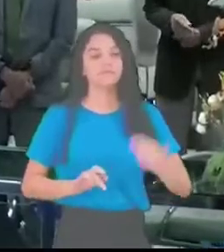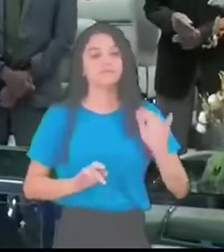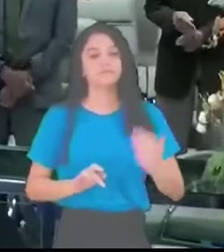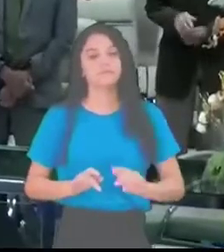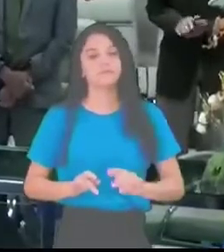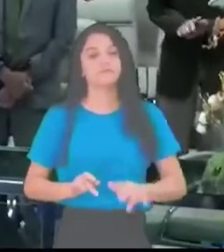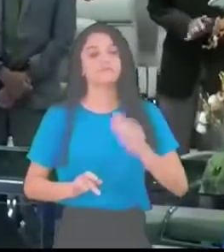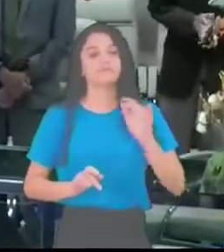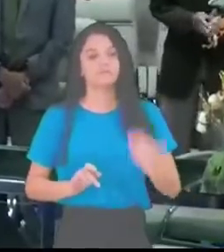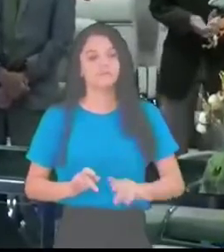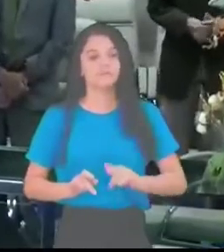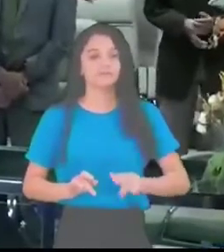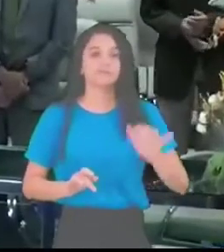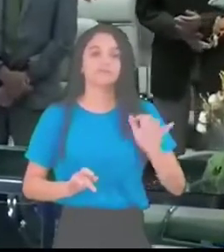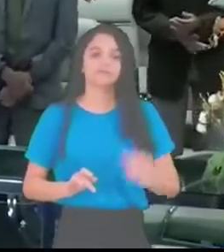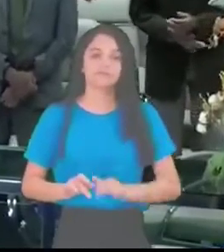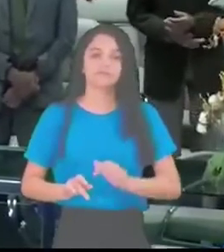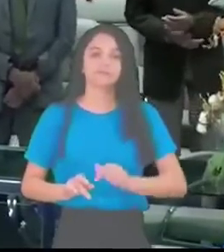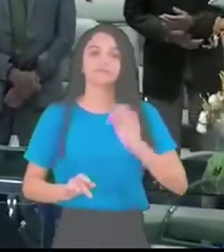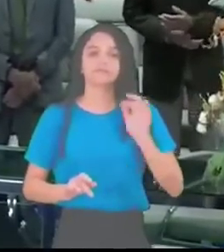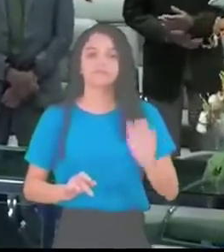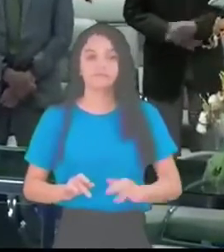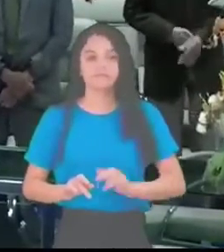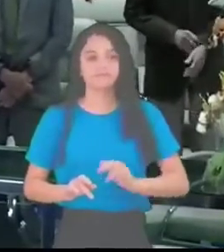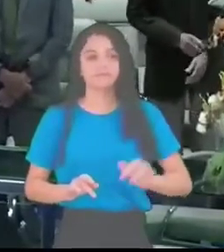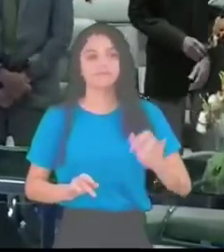igreja segue caminhando. Vamos caminhar.